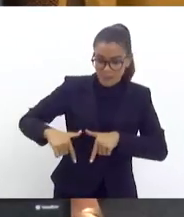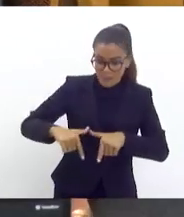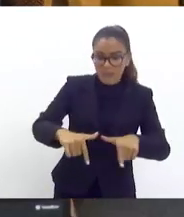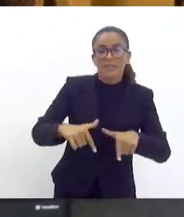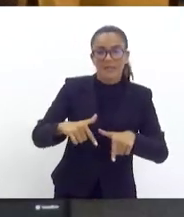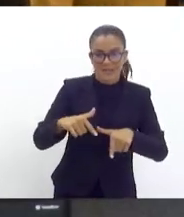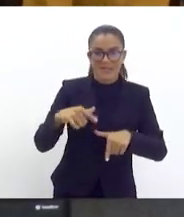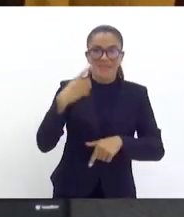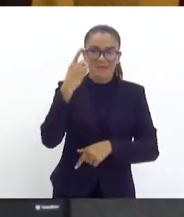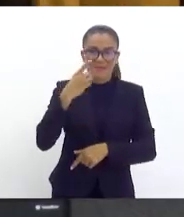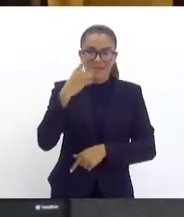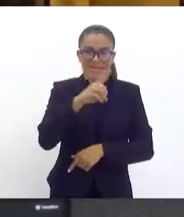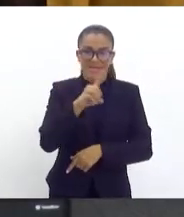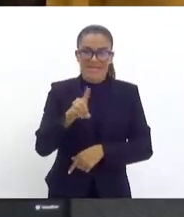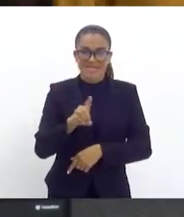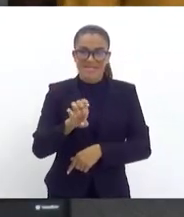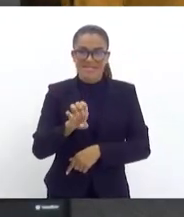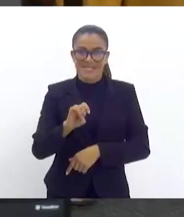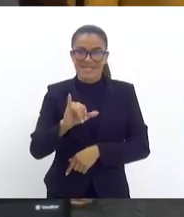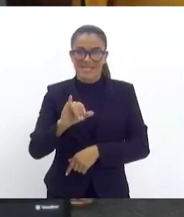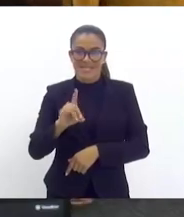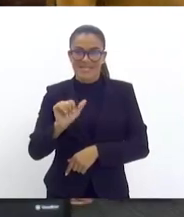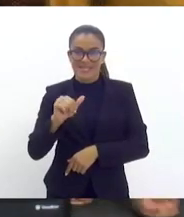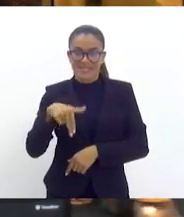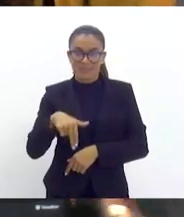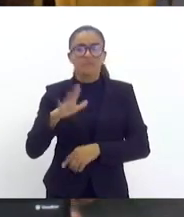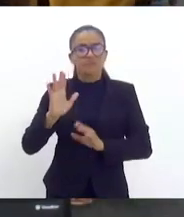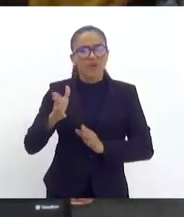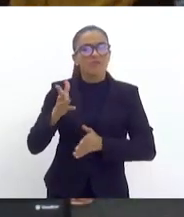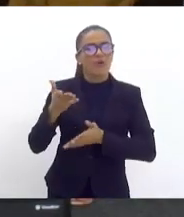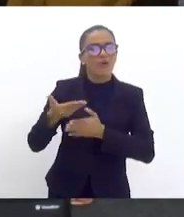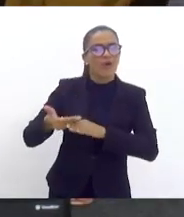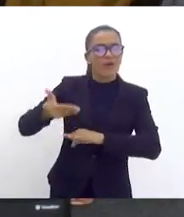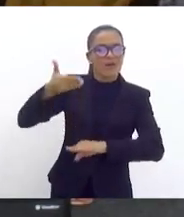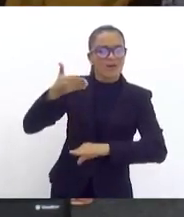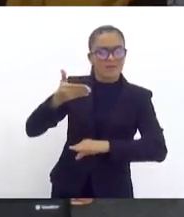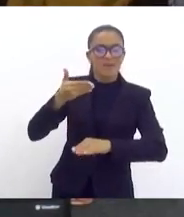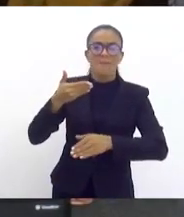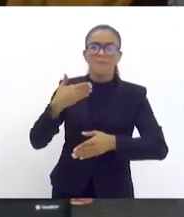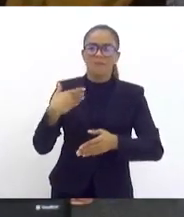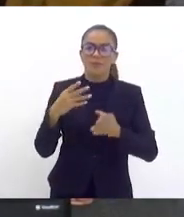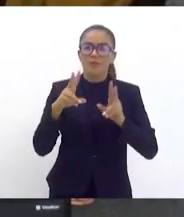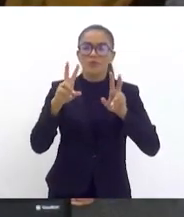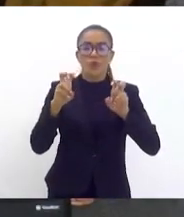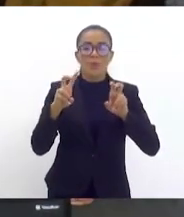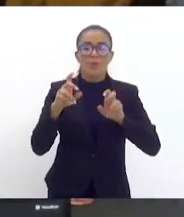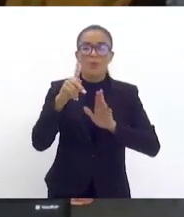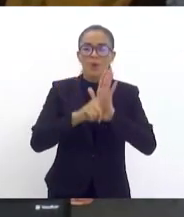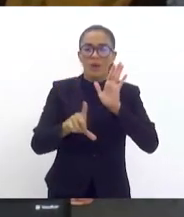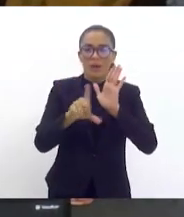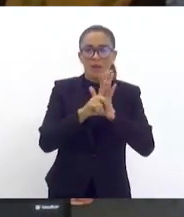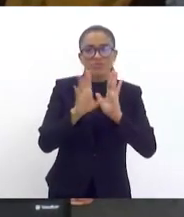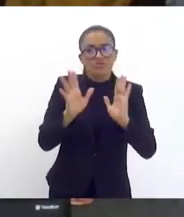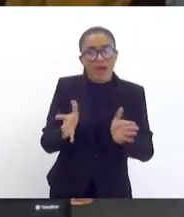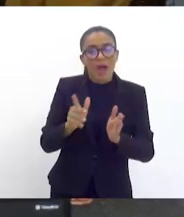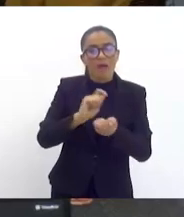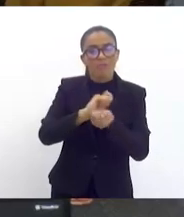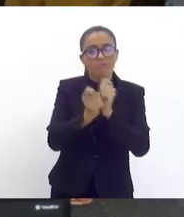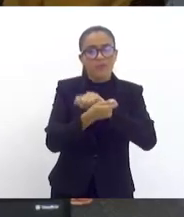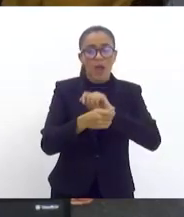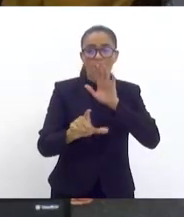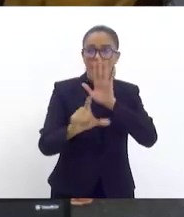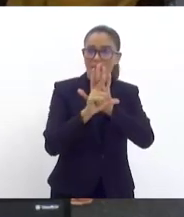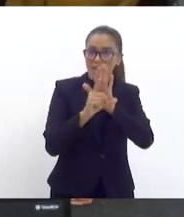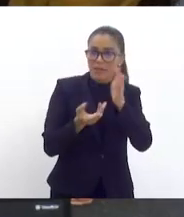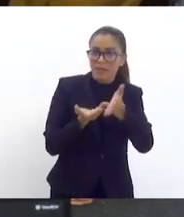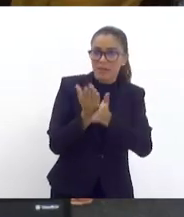deputada Zeidan, esse tema já foi tratado num projeto de lei de minha autoria, que hoje já é lei,